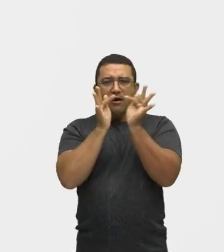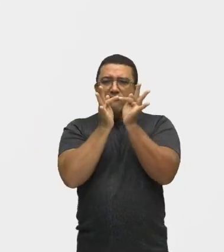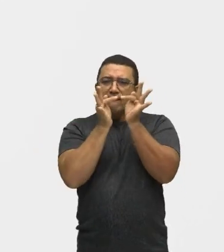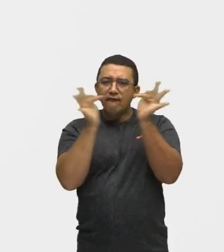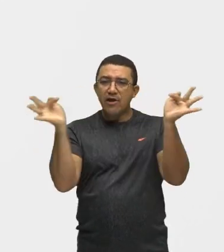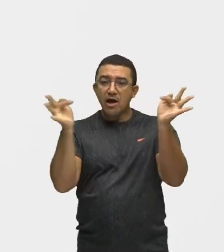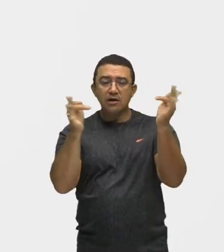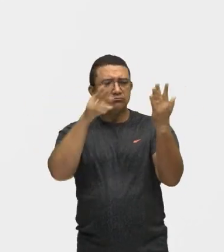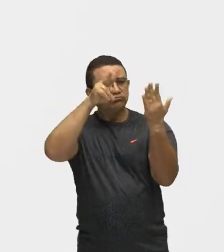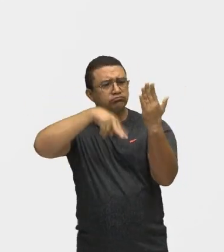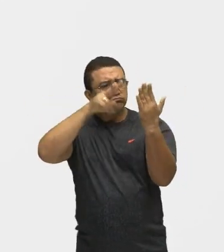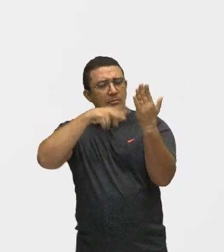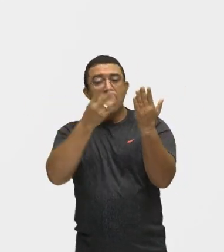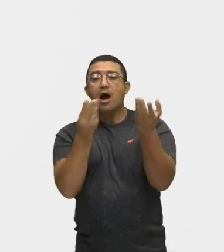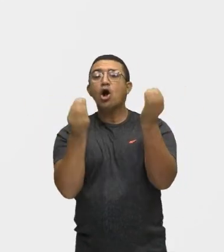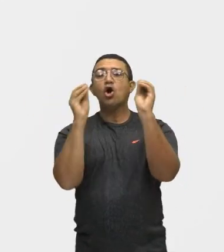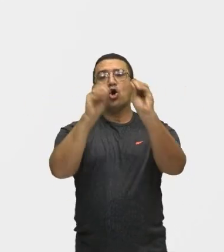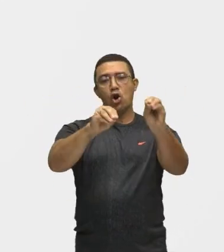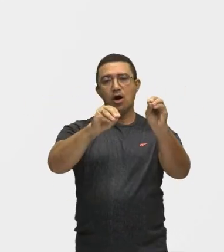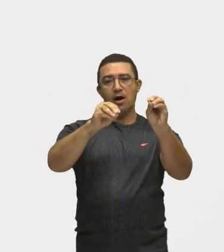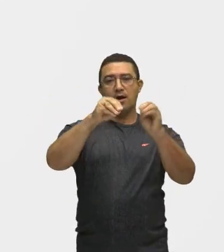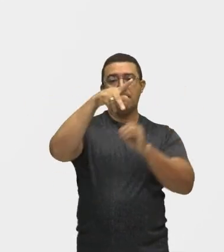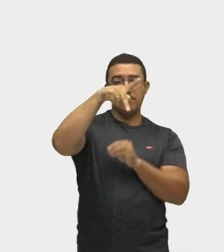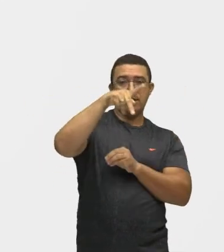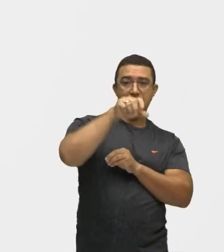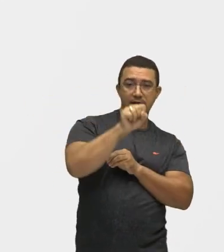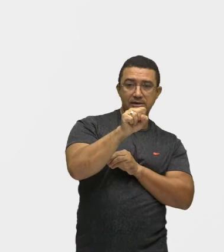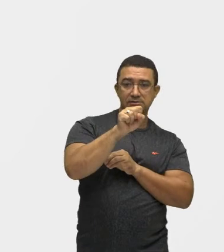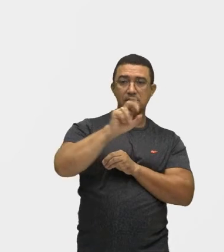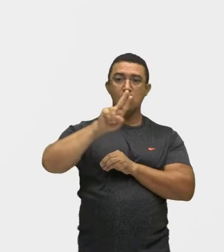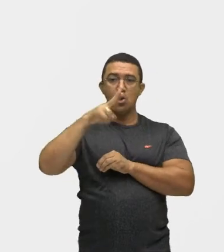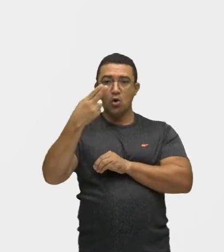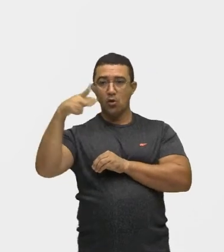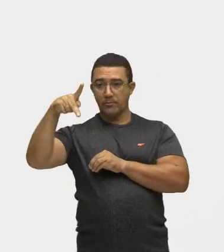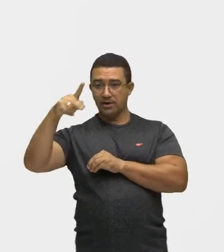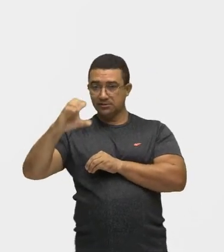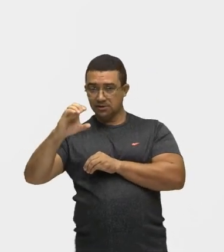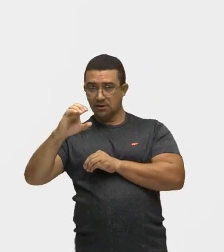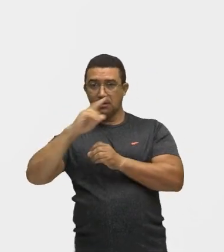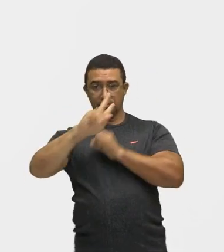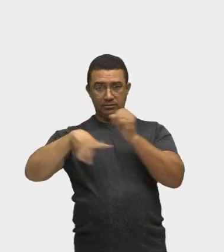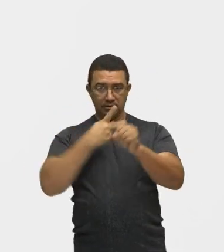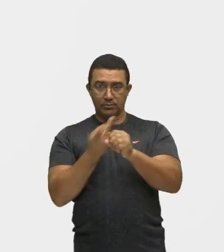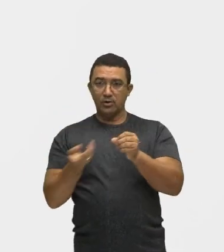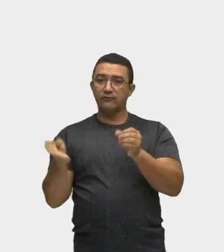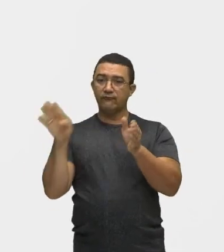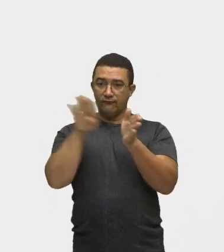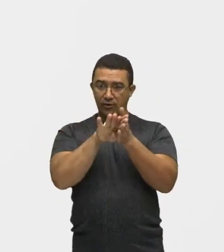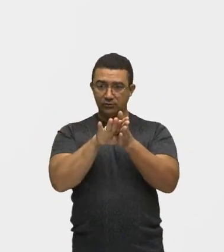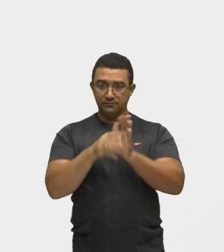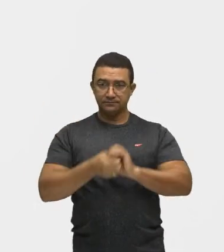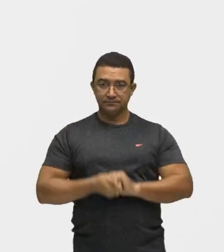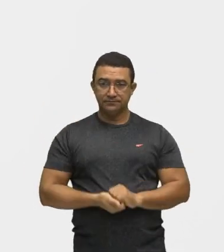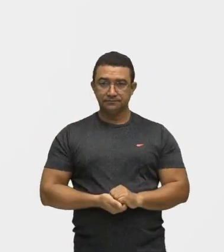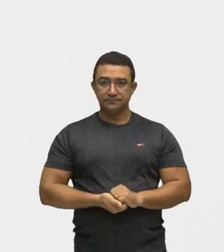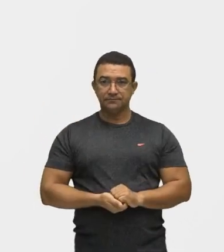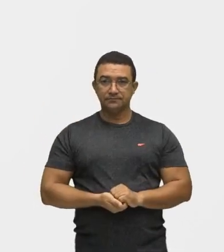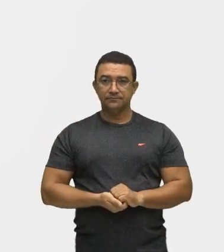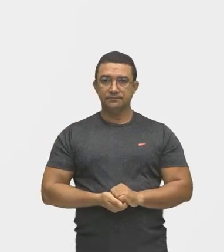vai indicar aí qual é período simples e qual é período composto. Daqui a pouquinho nós retornamos com a resposta.